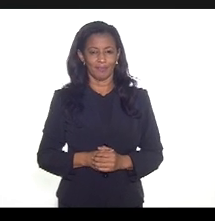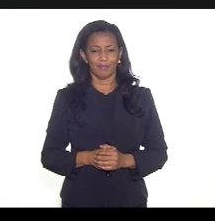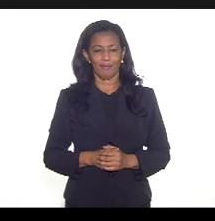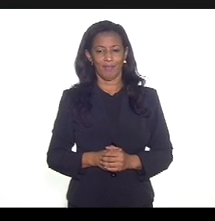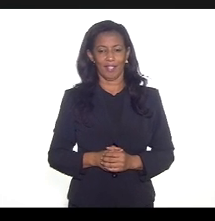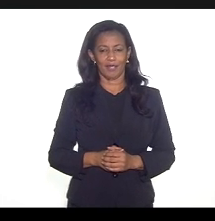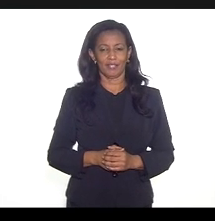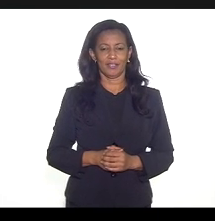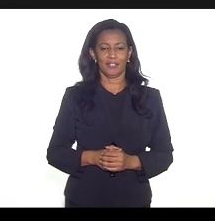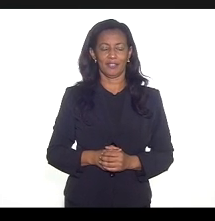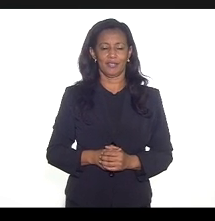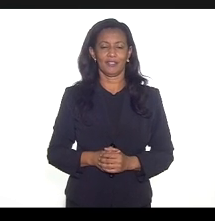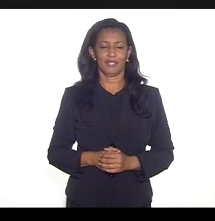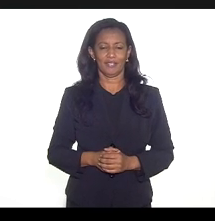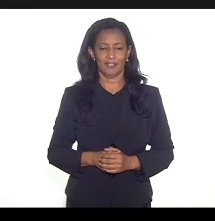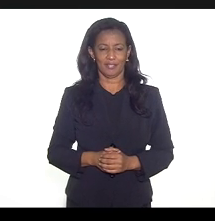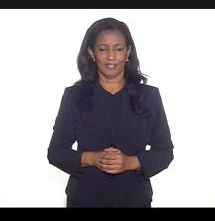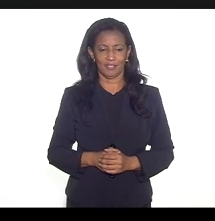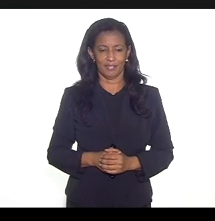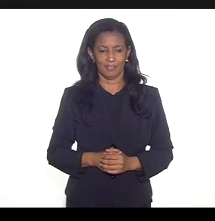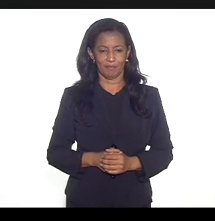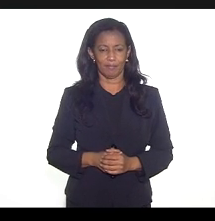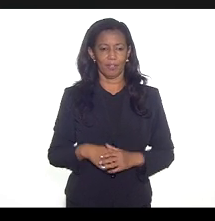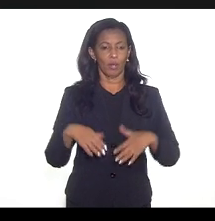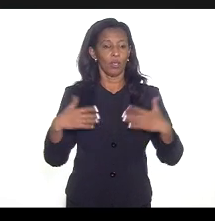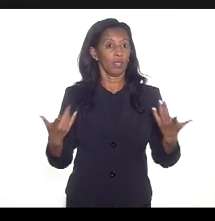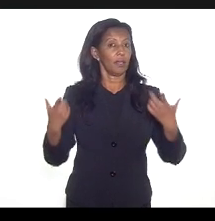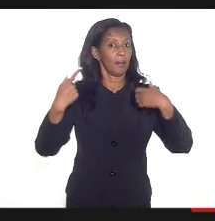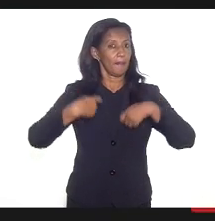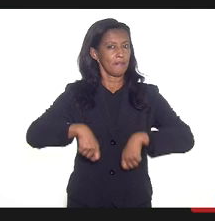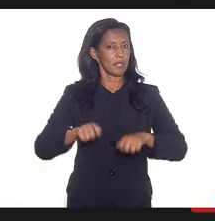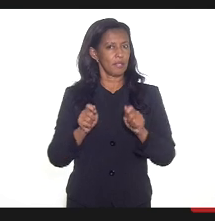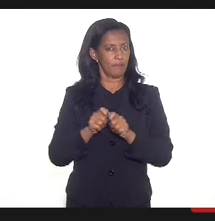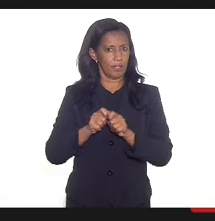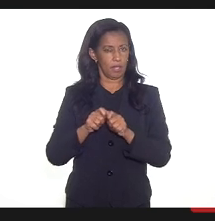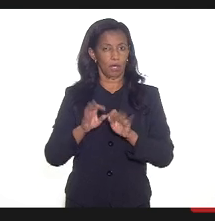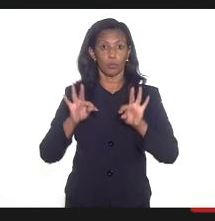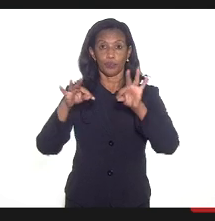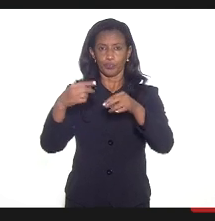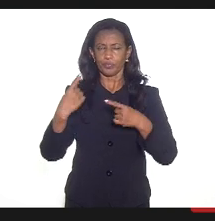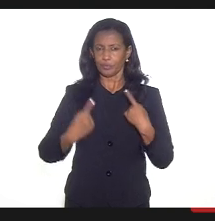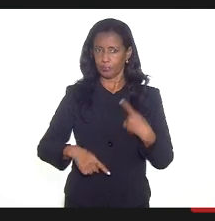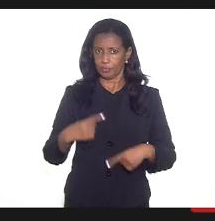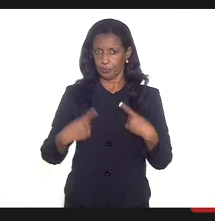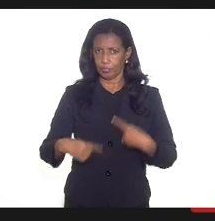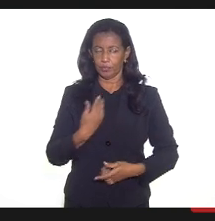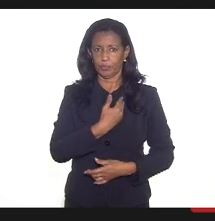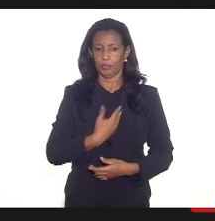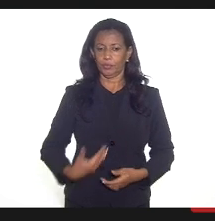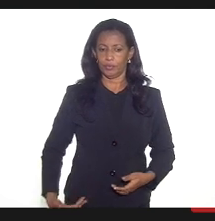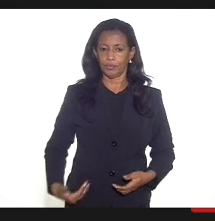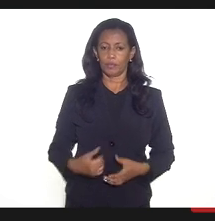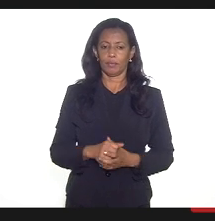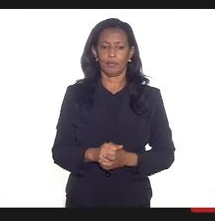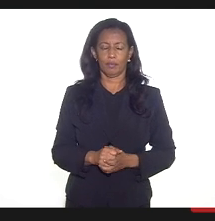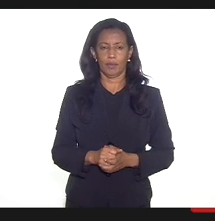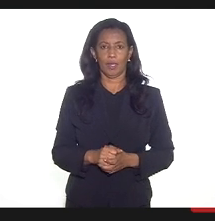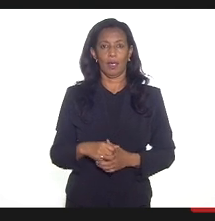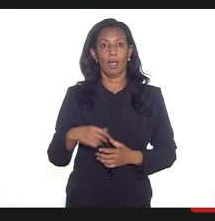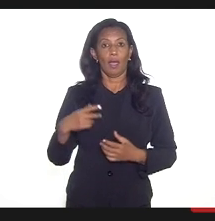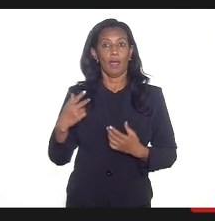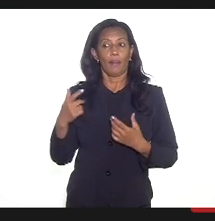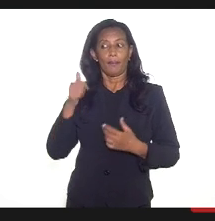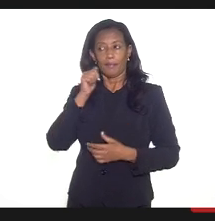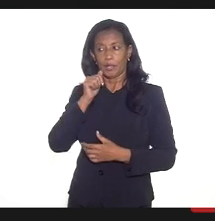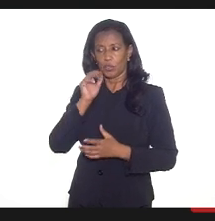Os 2%. É tão pouco, né? Por tanto que a gente precisa fazer. Porque todas as políticas públicas para as